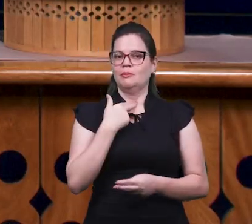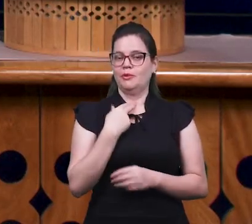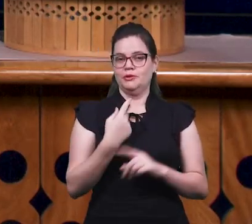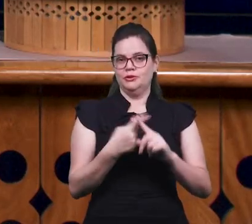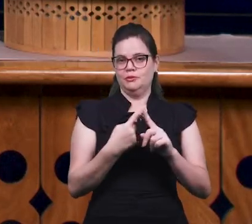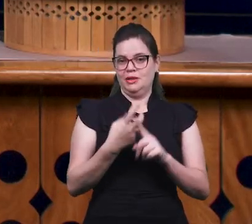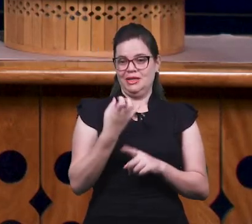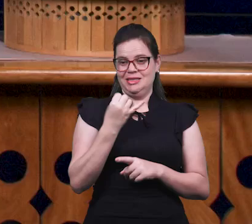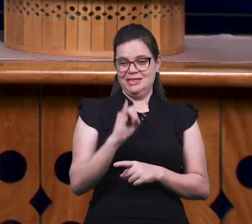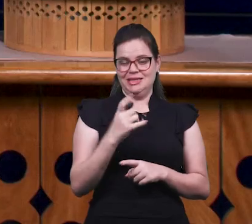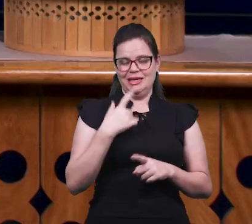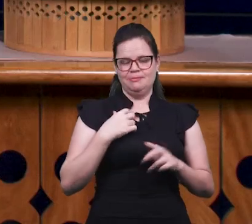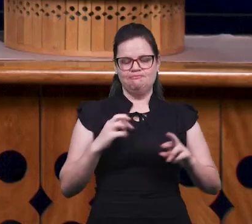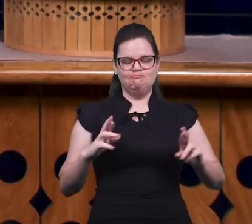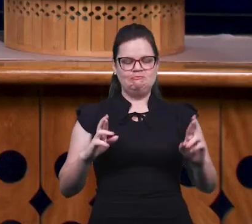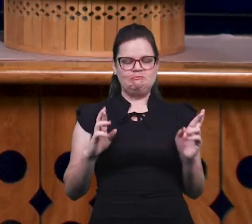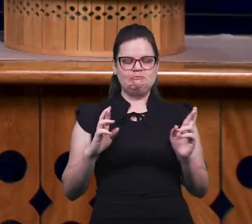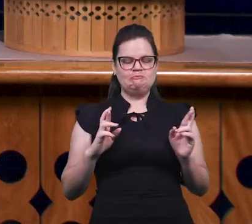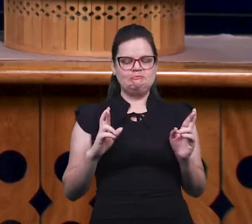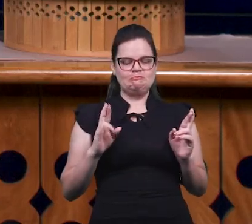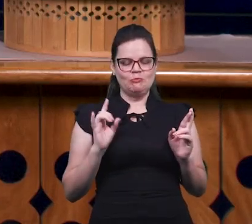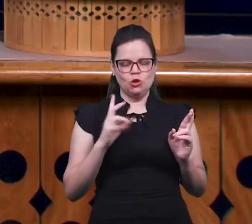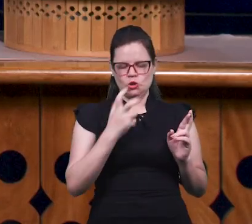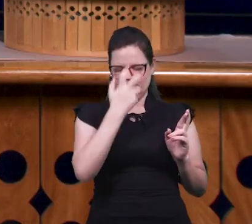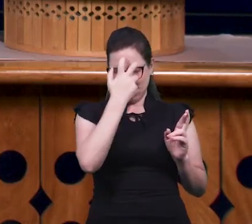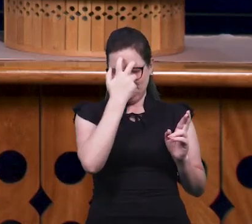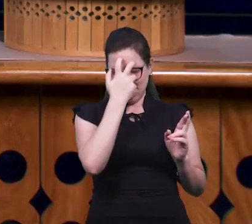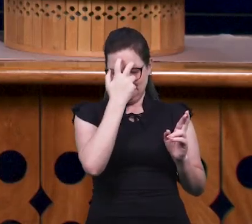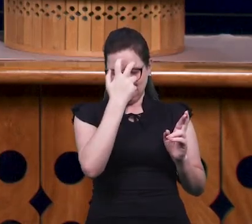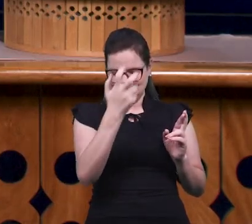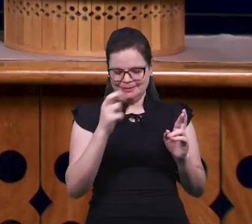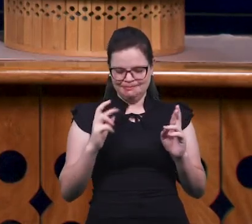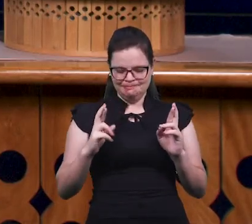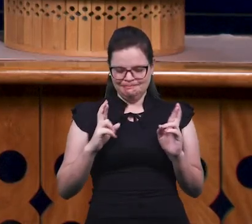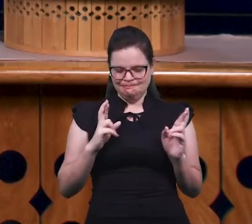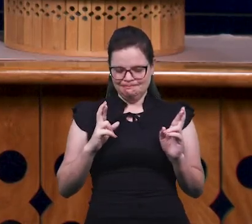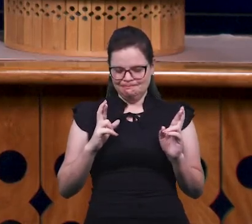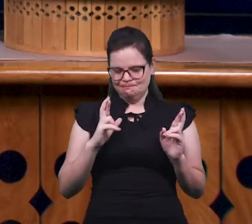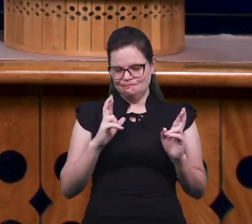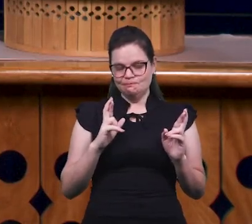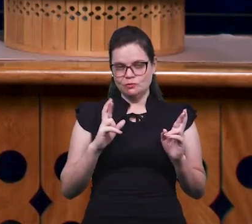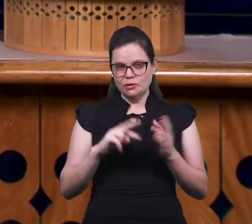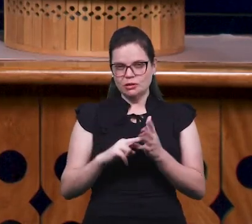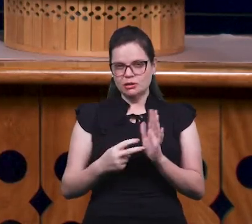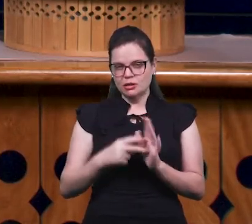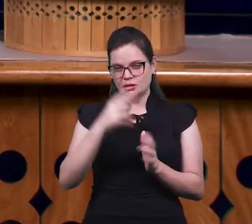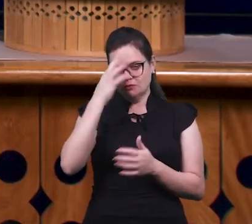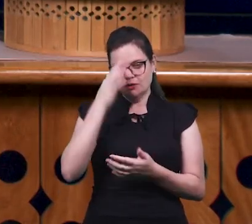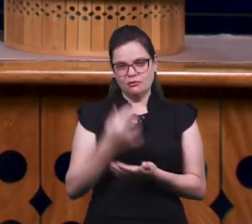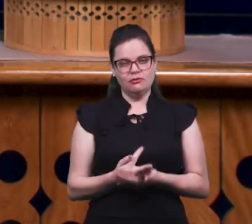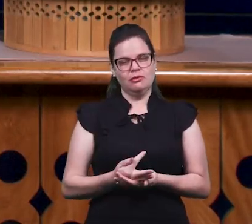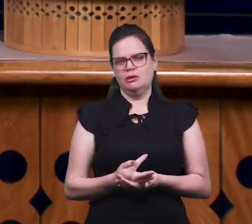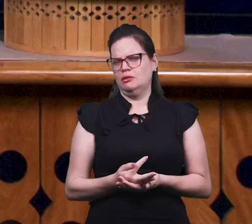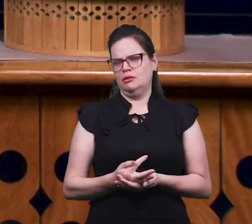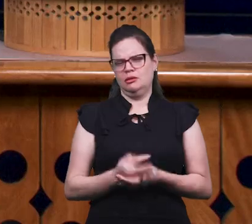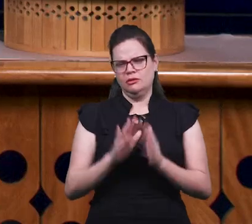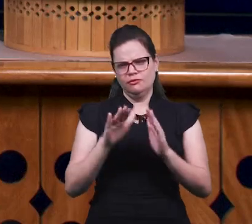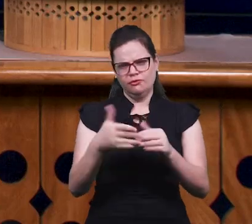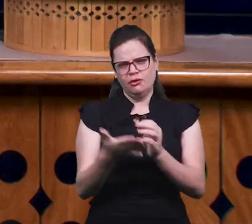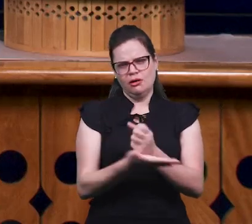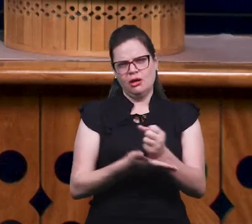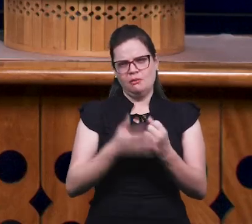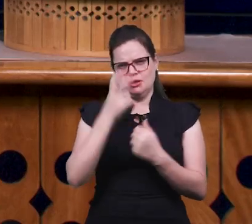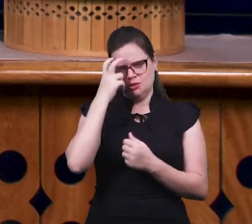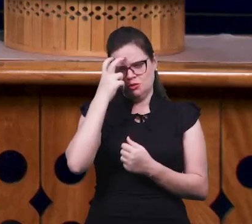insubsistente. Você não pode basear a sua fé na intelectualidade, na cultura. Isso não vai levar à eternidade. Cultura é coisa